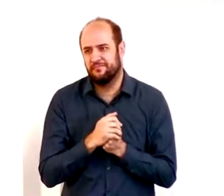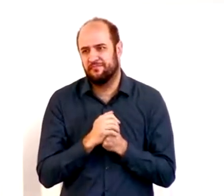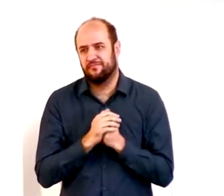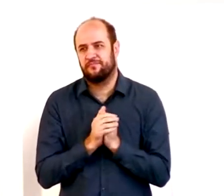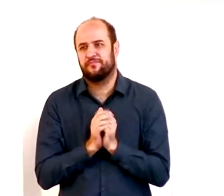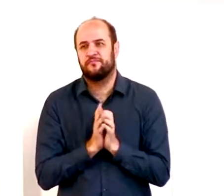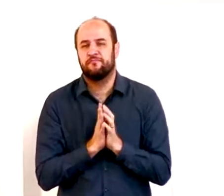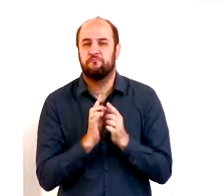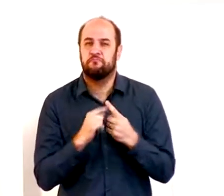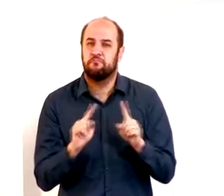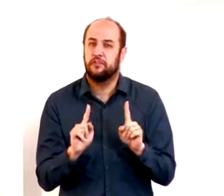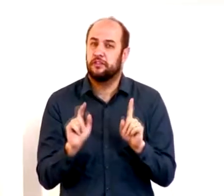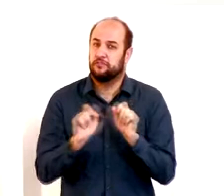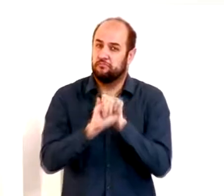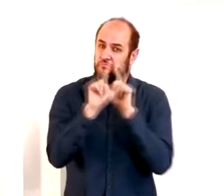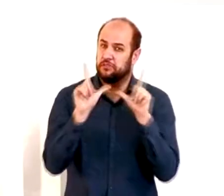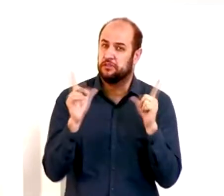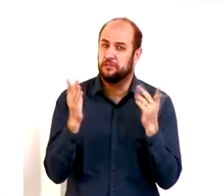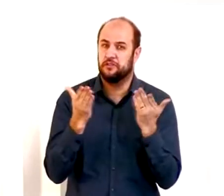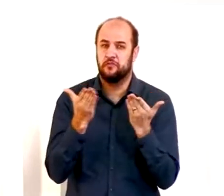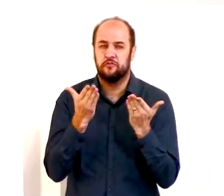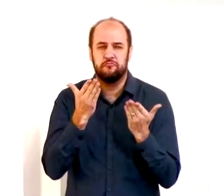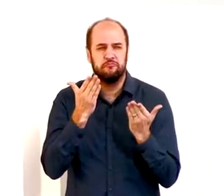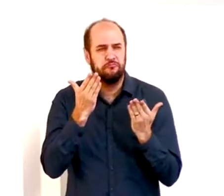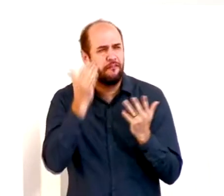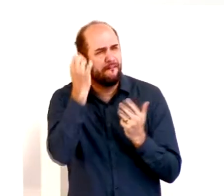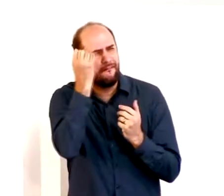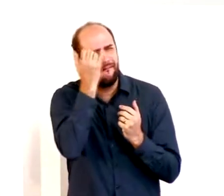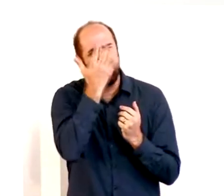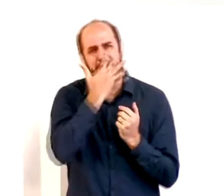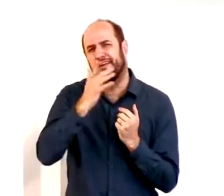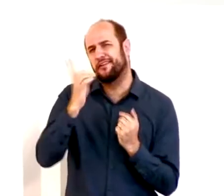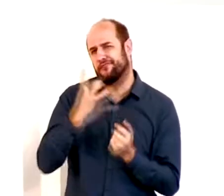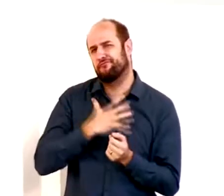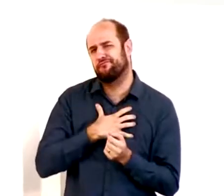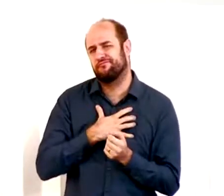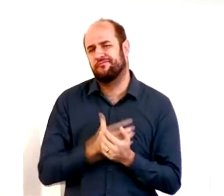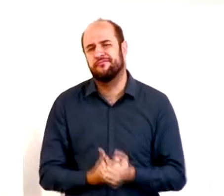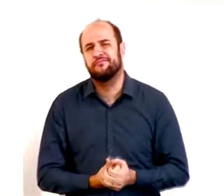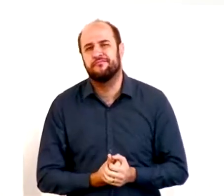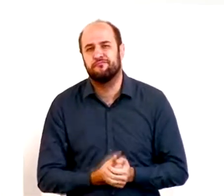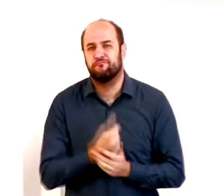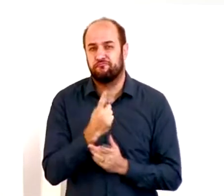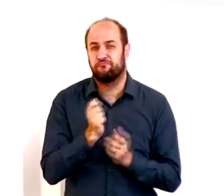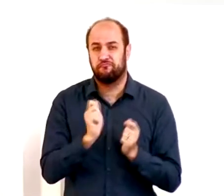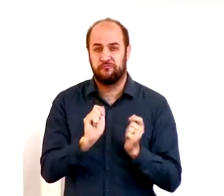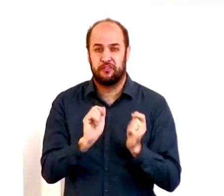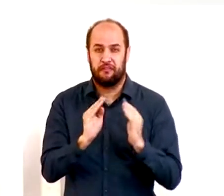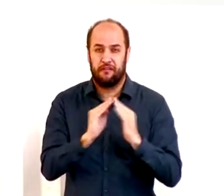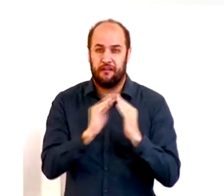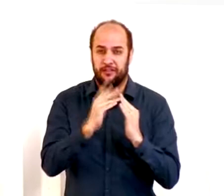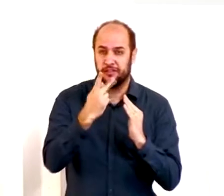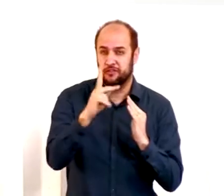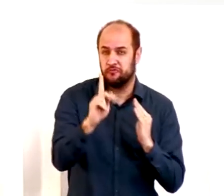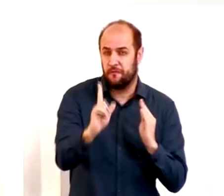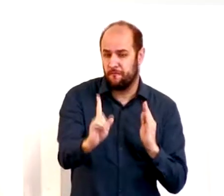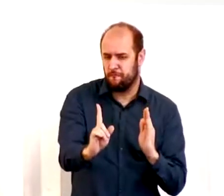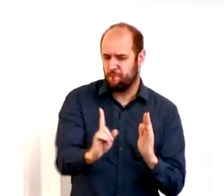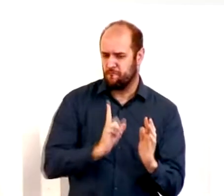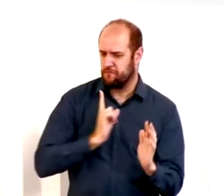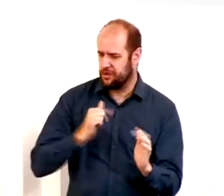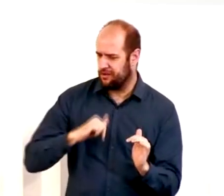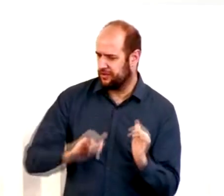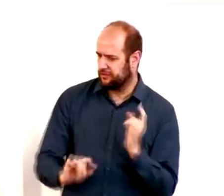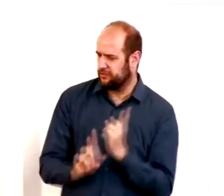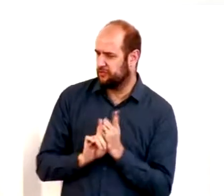Paulo, mas uma manhã graciosa da parte de Deus. Se você pôde sair da sua casa, chegar até